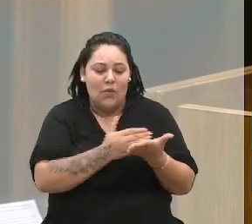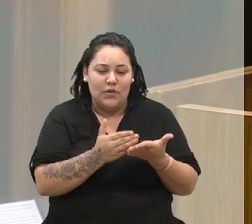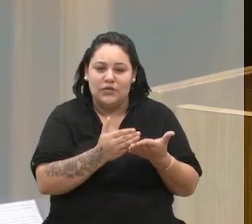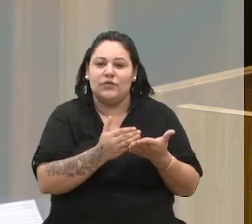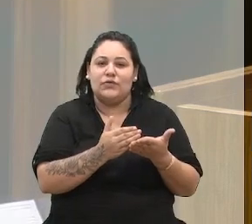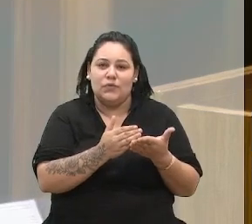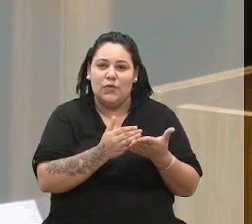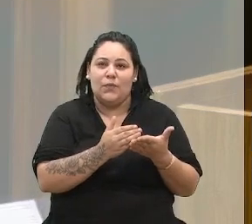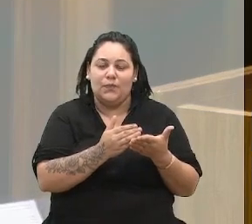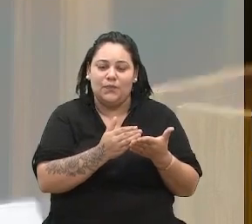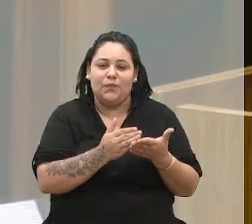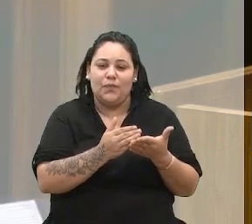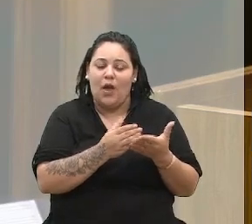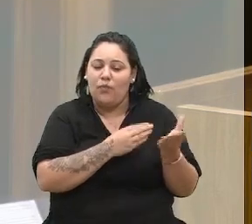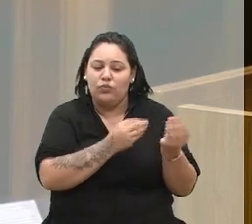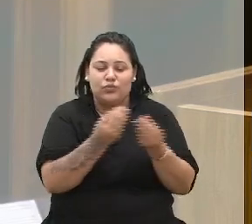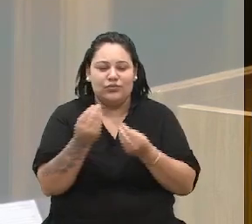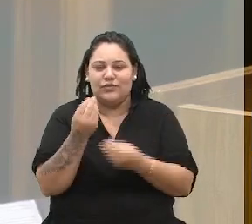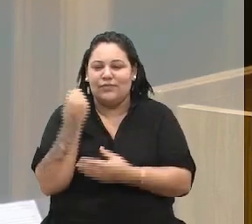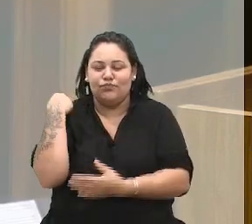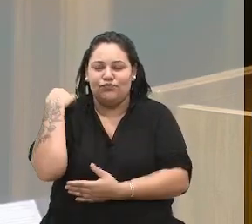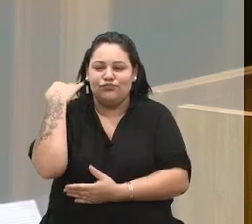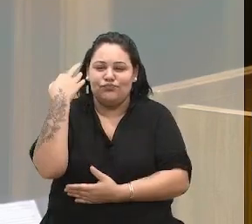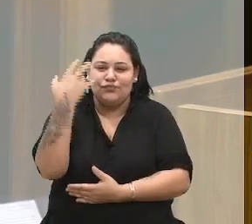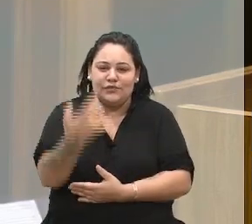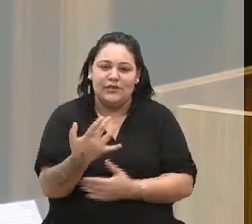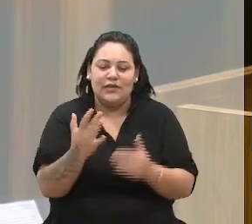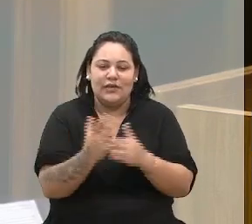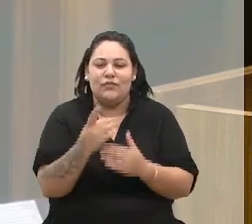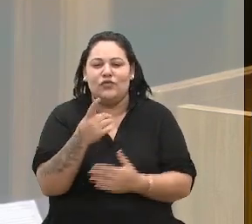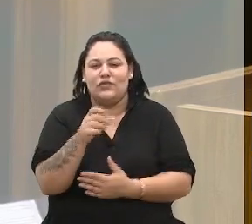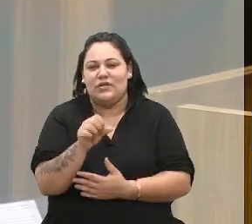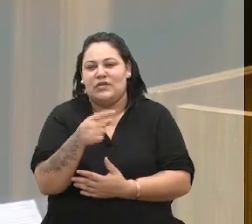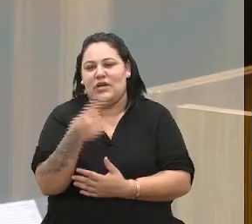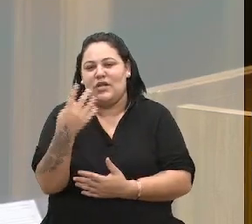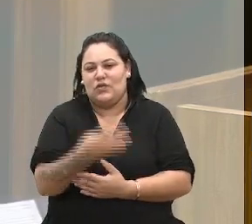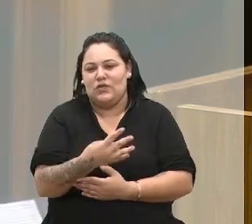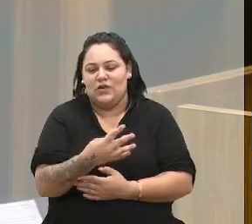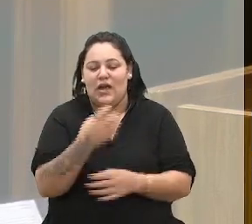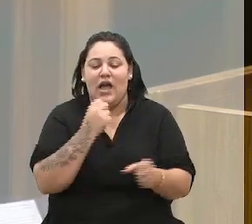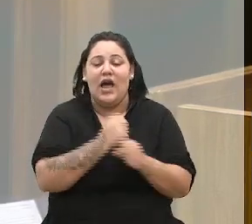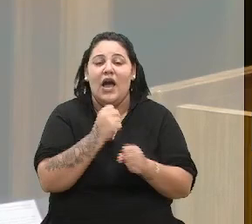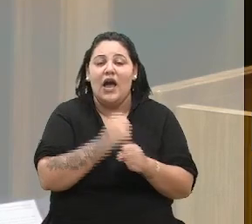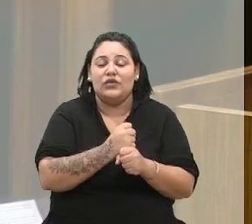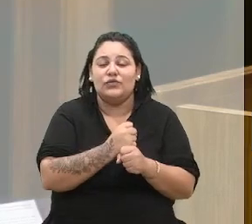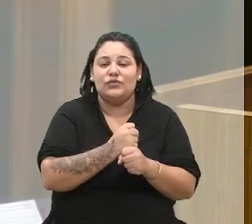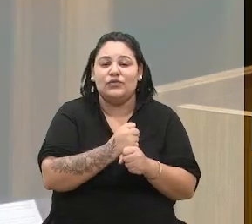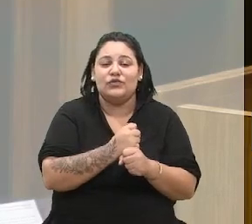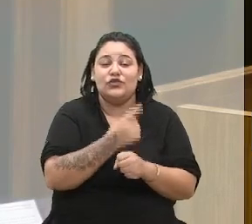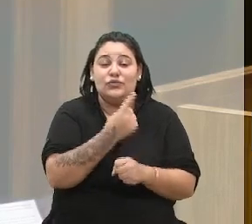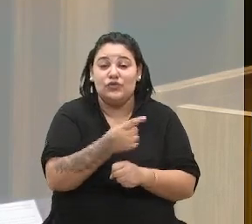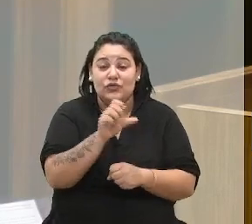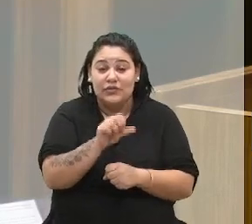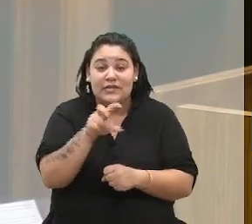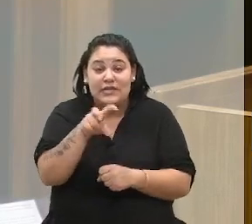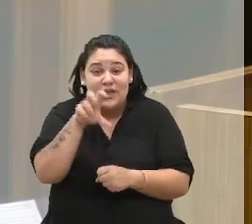a 1914. Senhoras e senhores, ano de